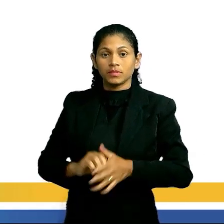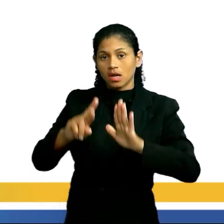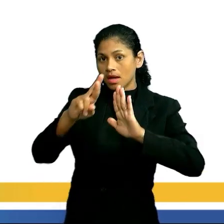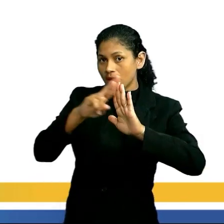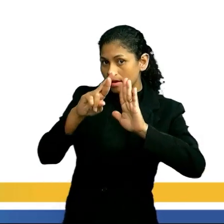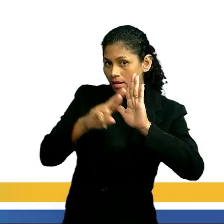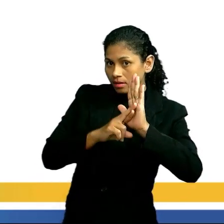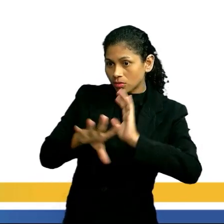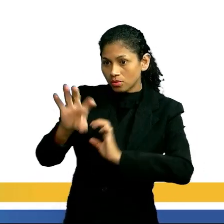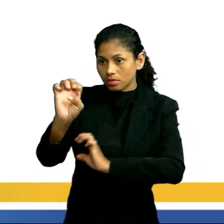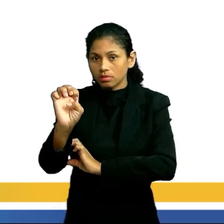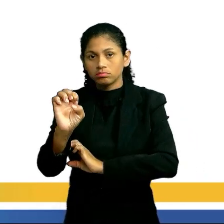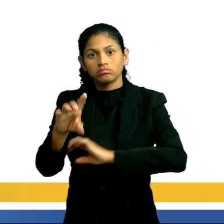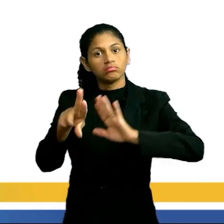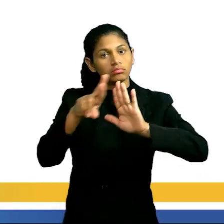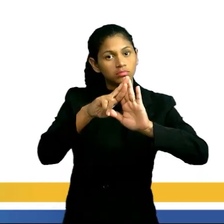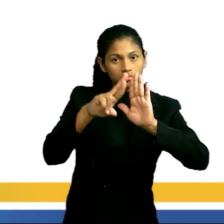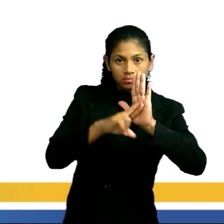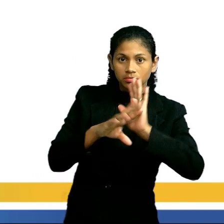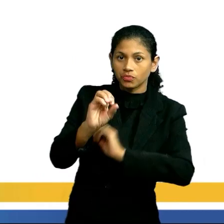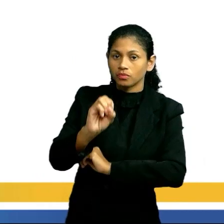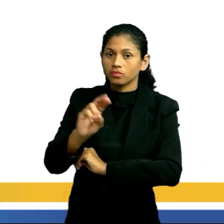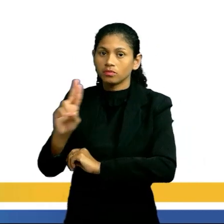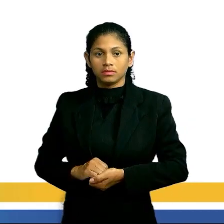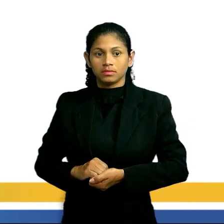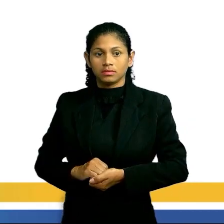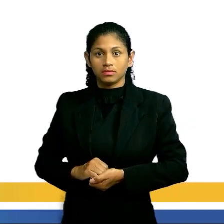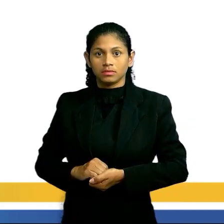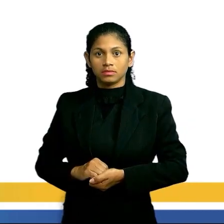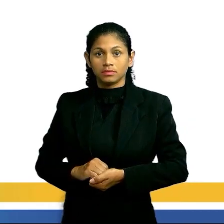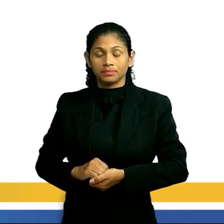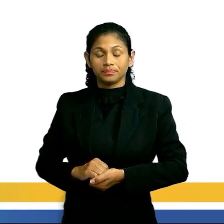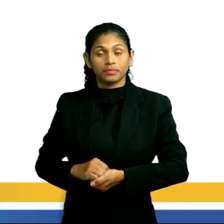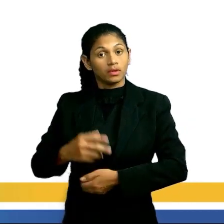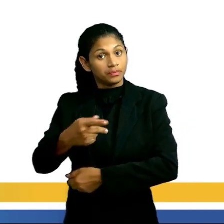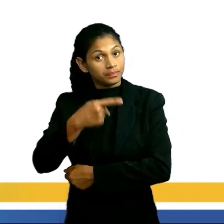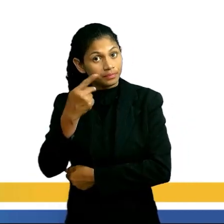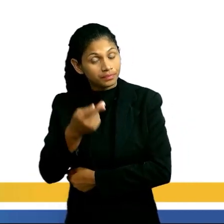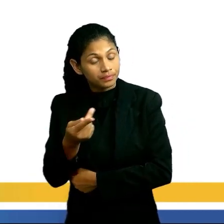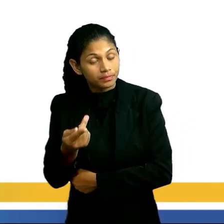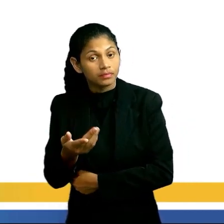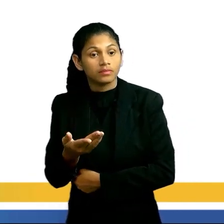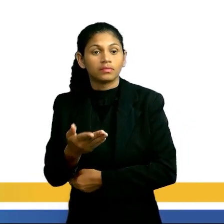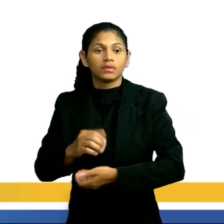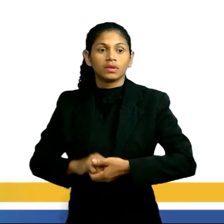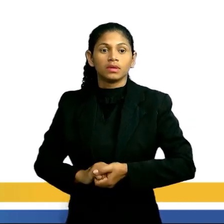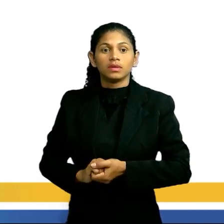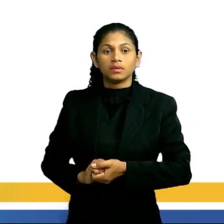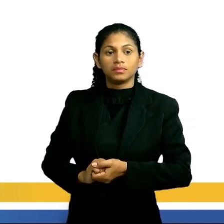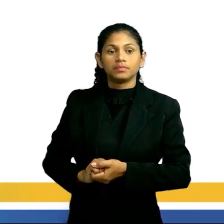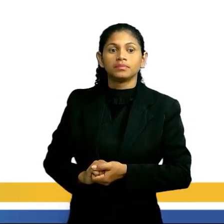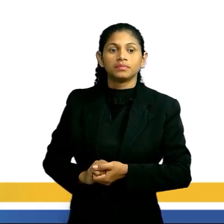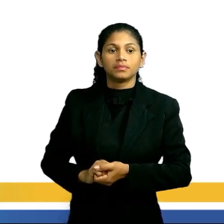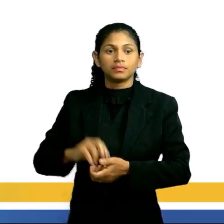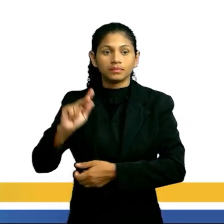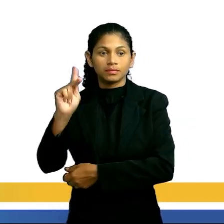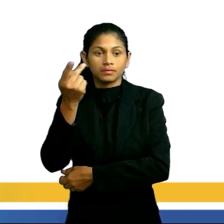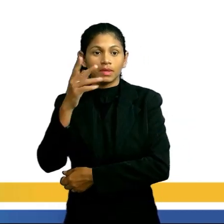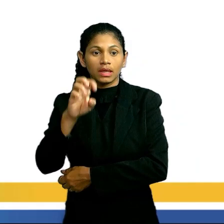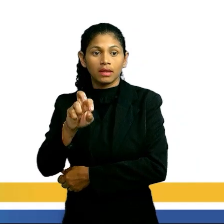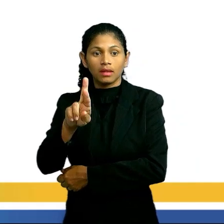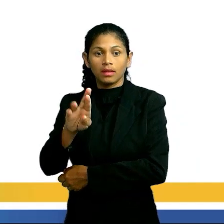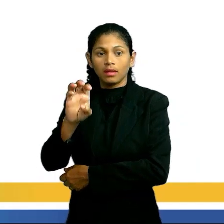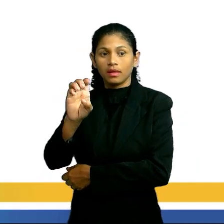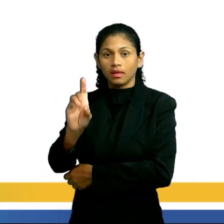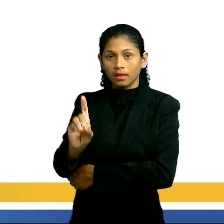ou na mesma questão. Vamos adiante. Falemos então de heredograma agora. Heredograma